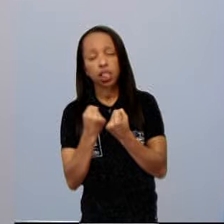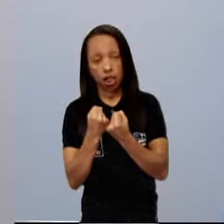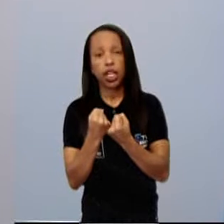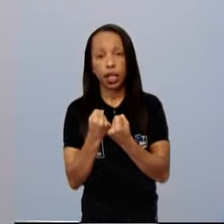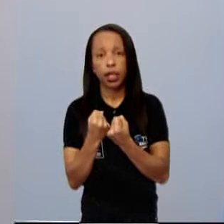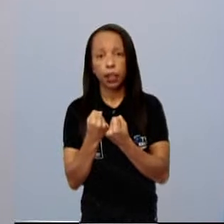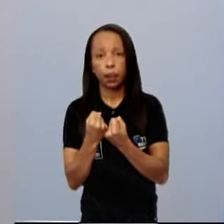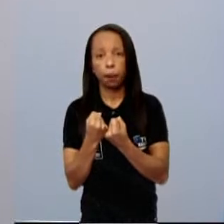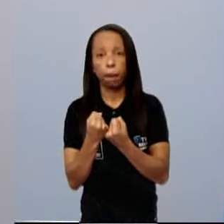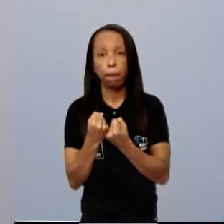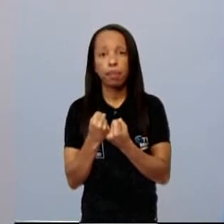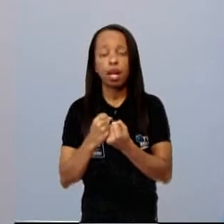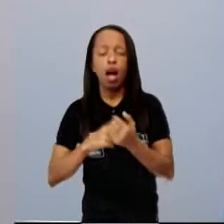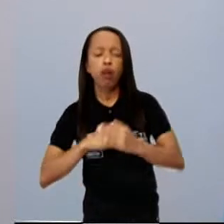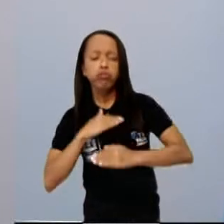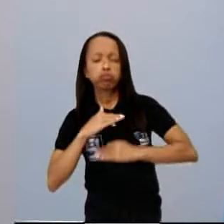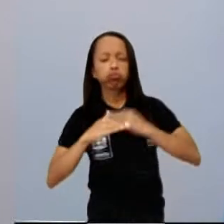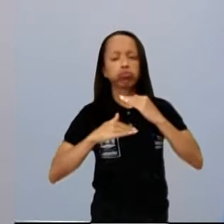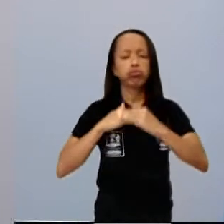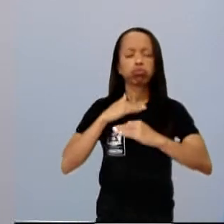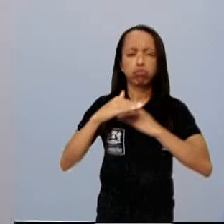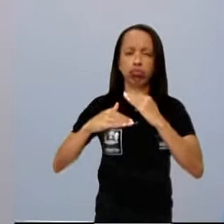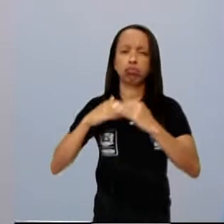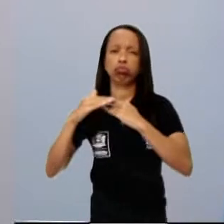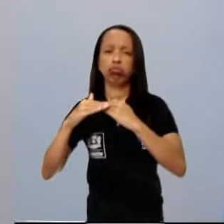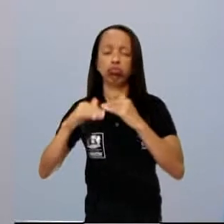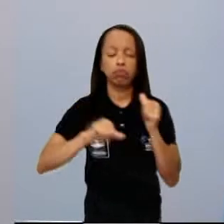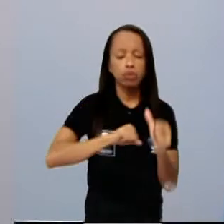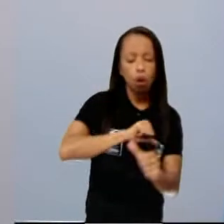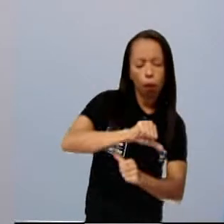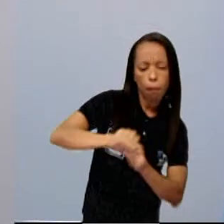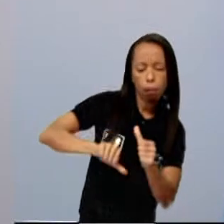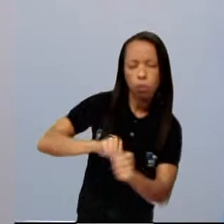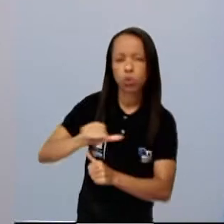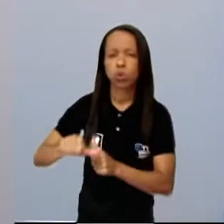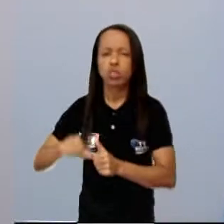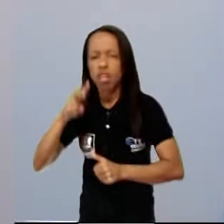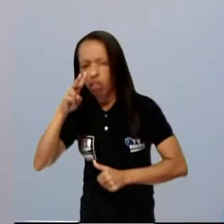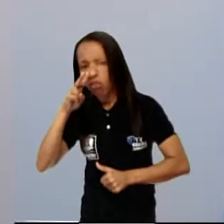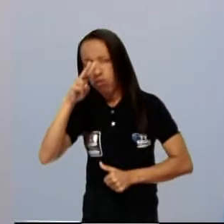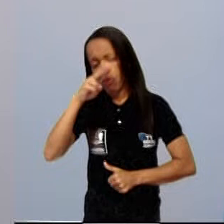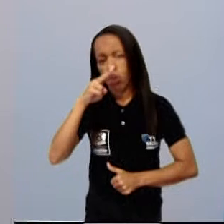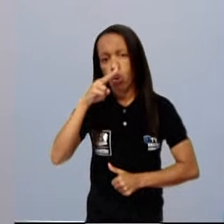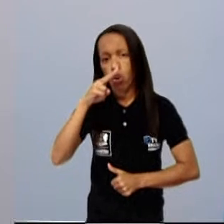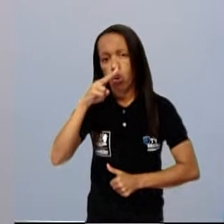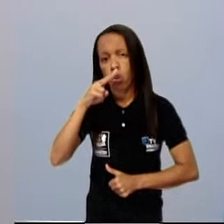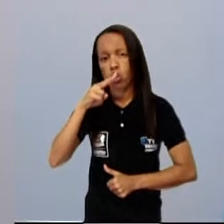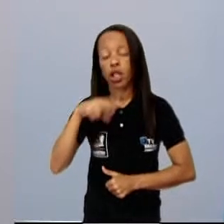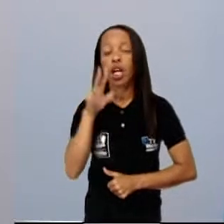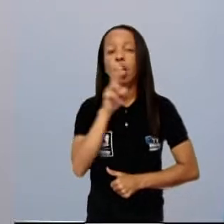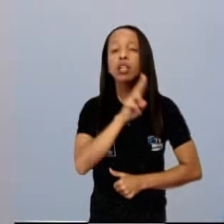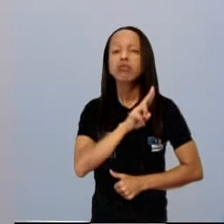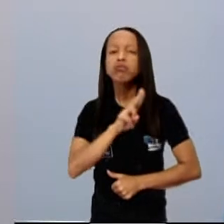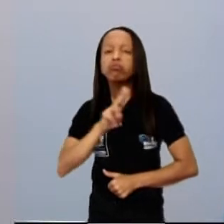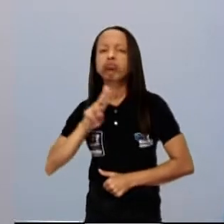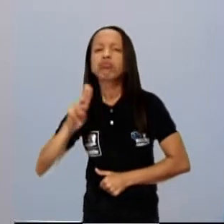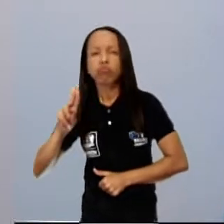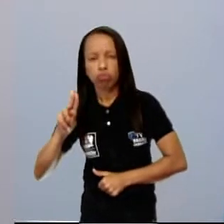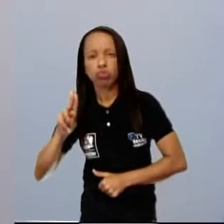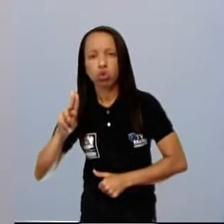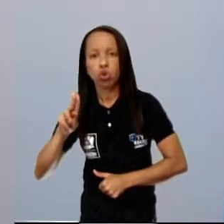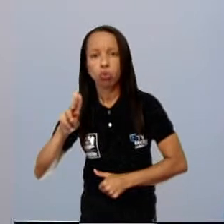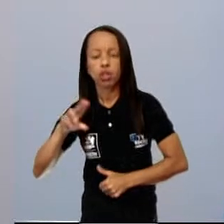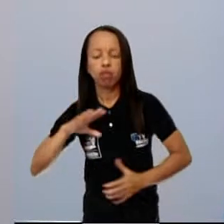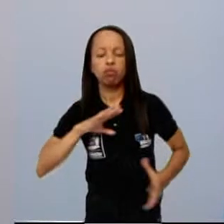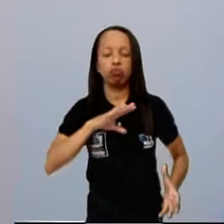mudanças são muito intensas, nós chamamos esse tipo de processo de revolução, tá certo? Como aconteceu na França, a gente chama